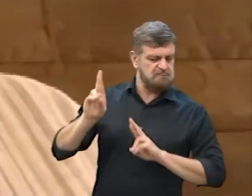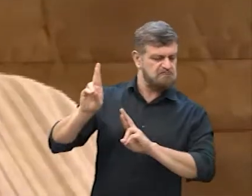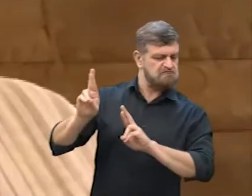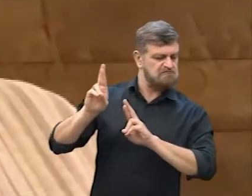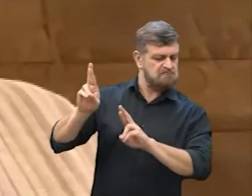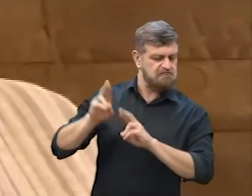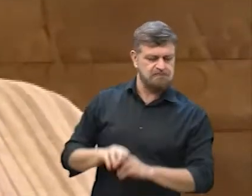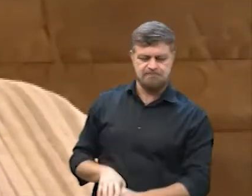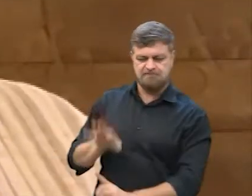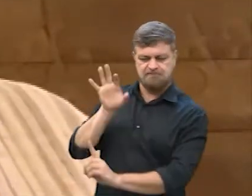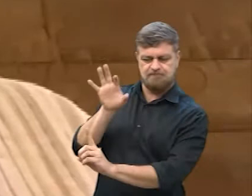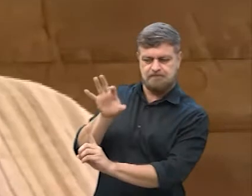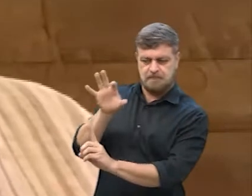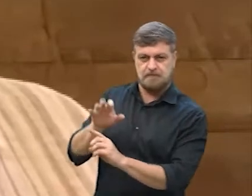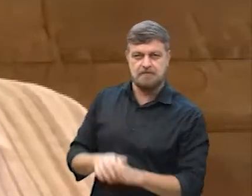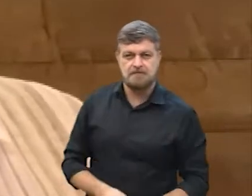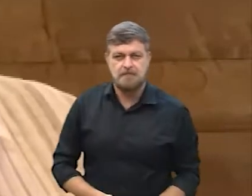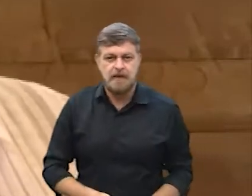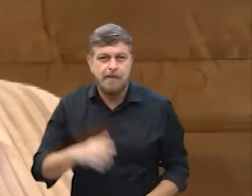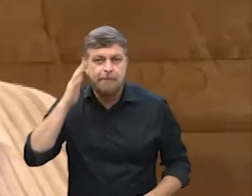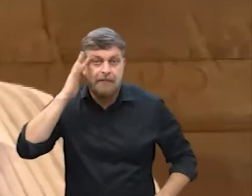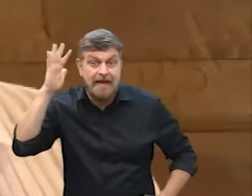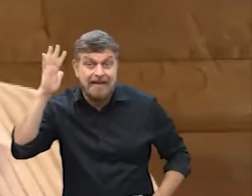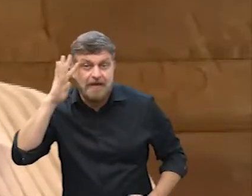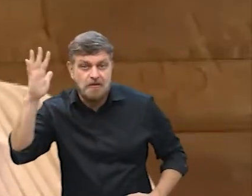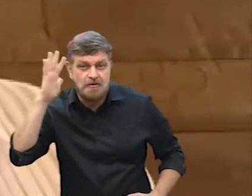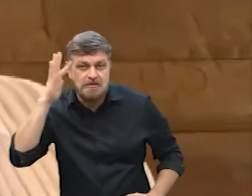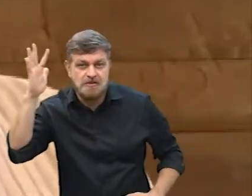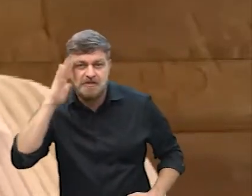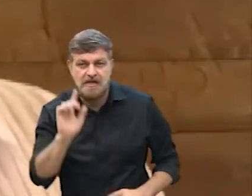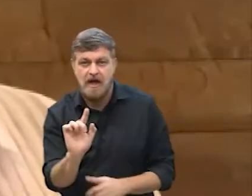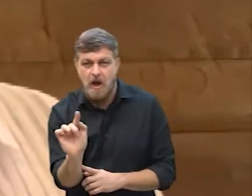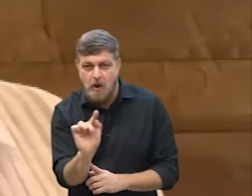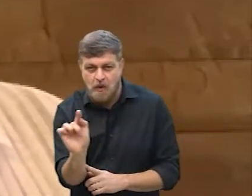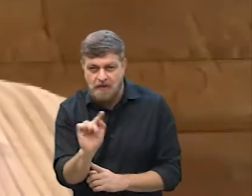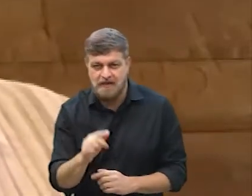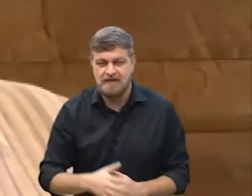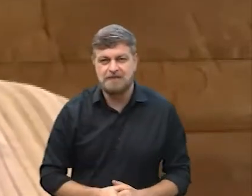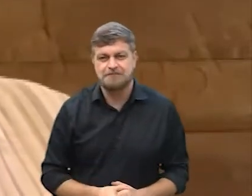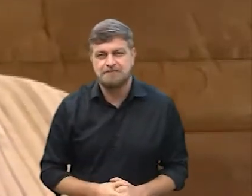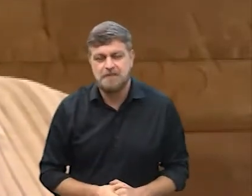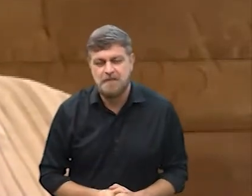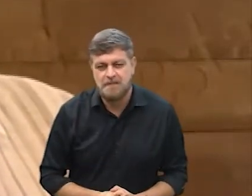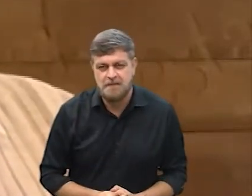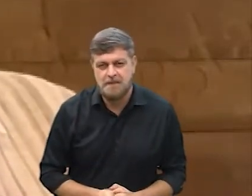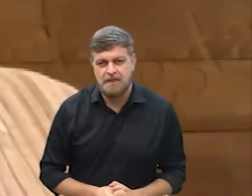forma, e é uma ideologia que permite, ela